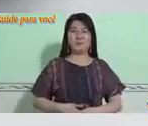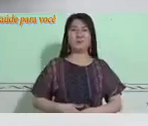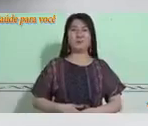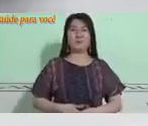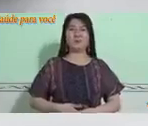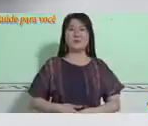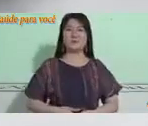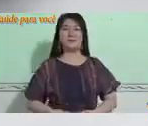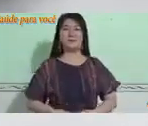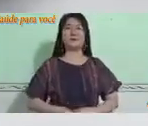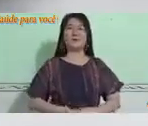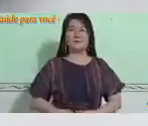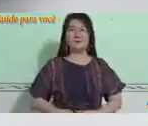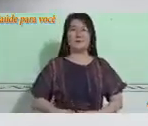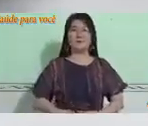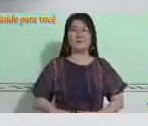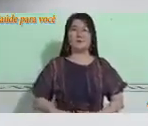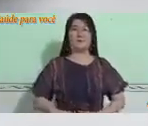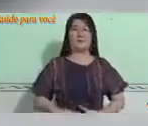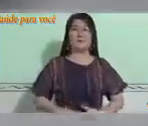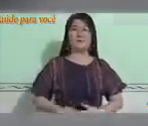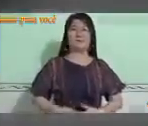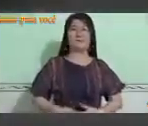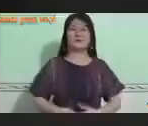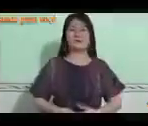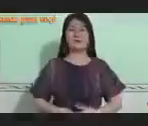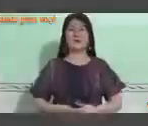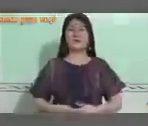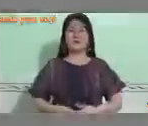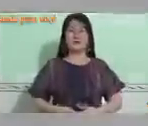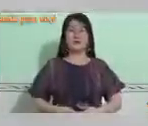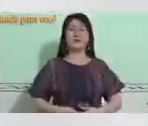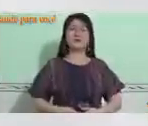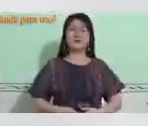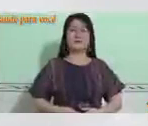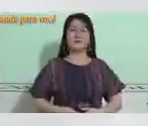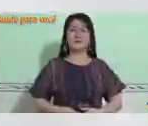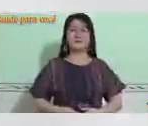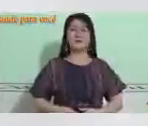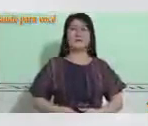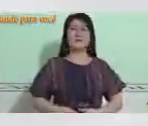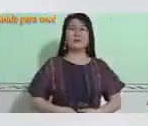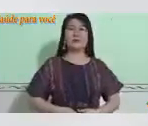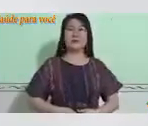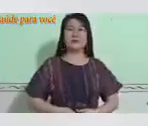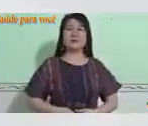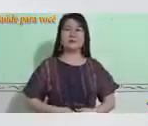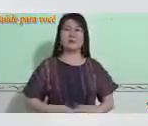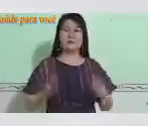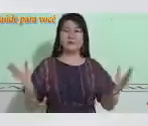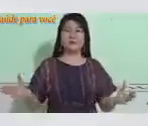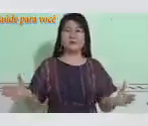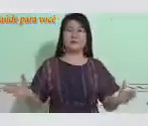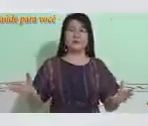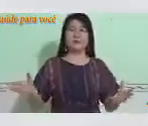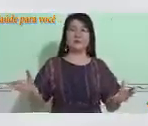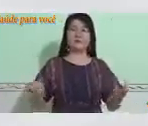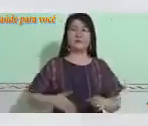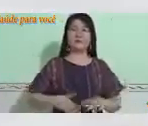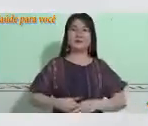Confira todos os sintomas de problemas na tireoide. Ponto. Retirar a tireoide engorda. Ponto de interrogação. Ao